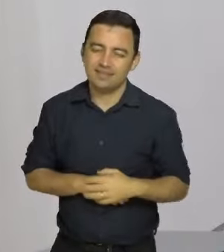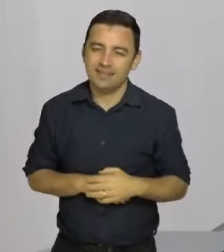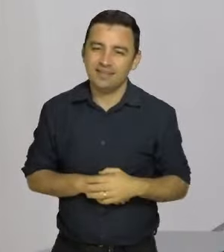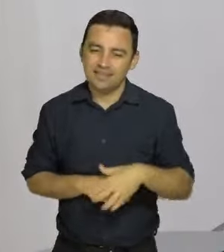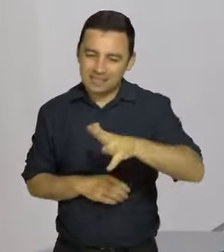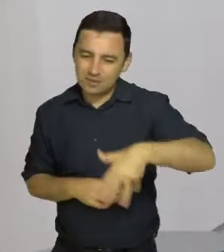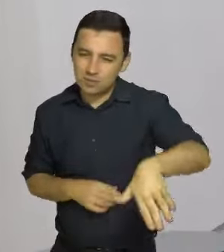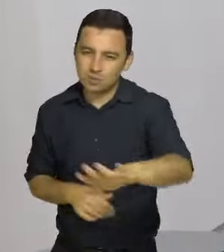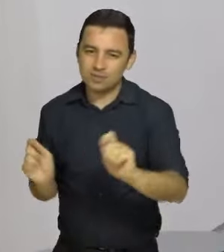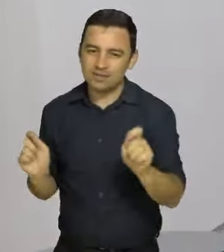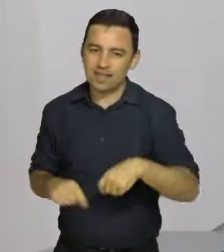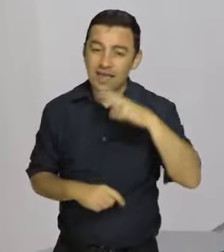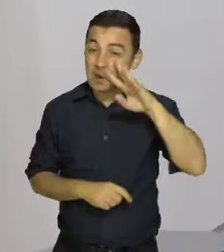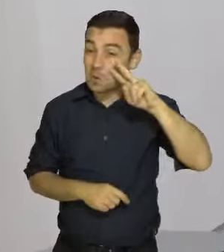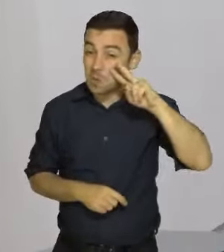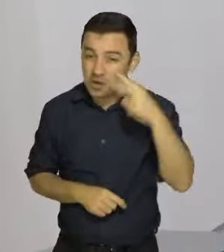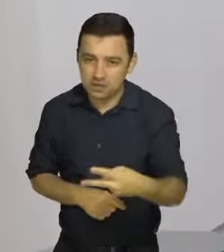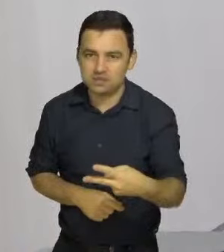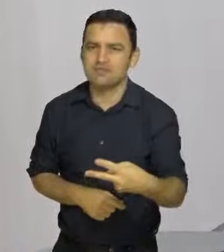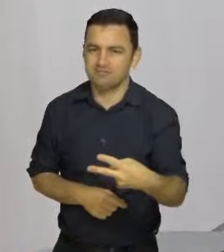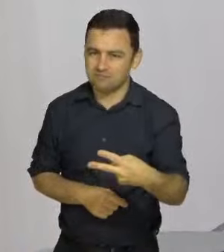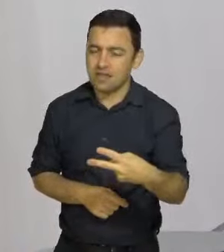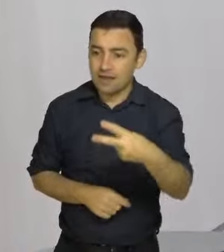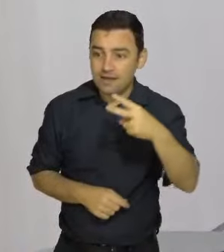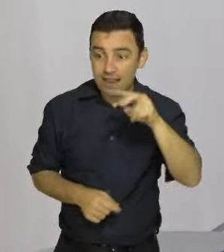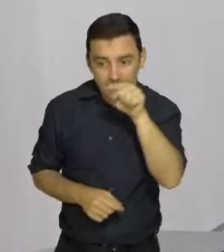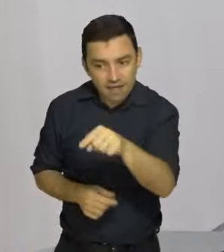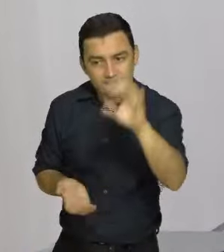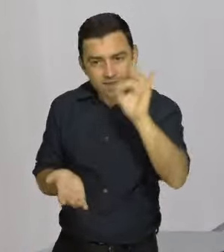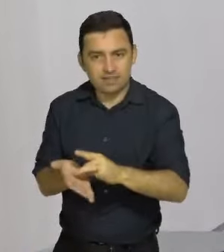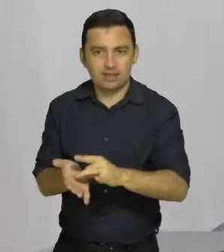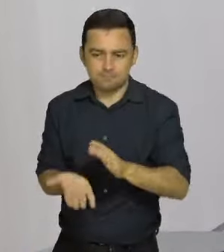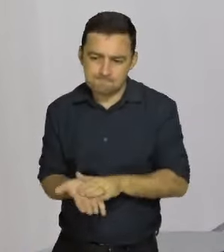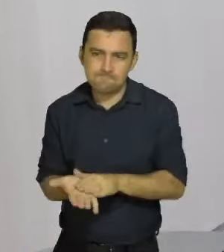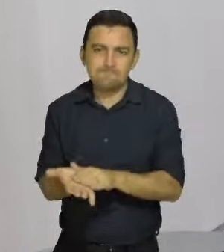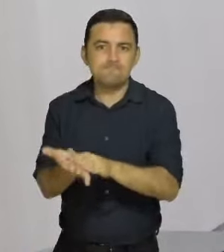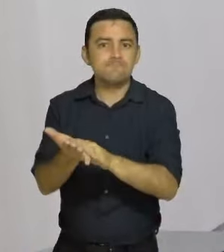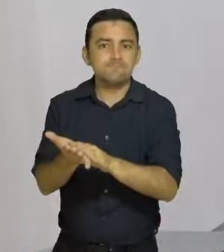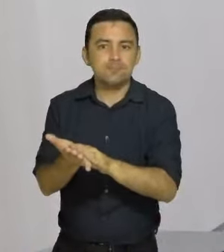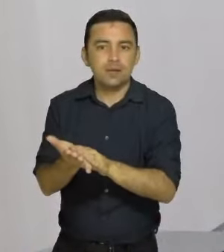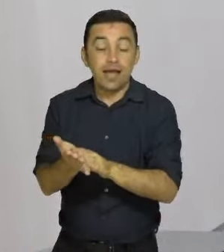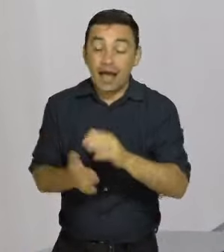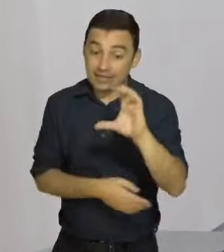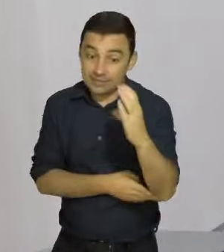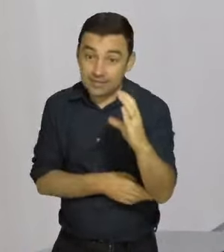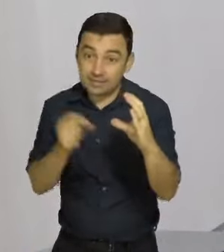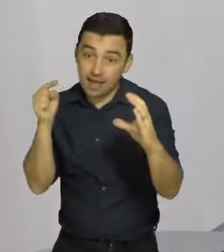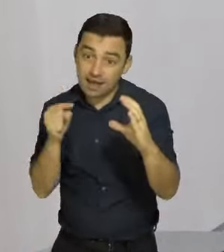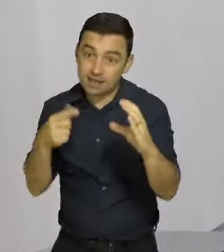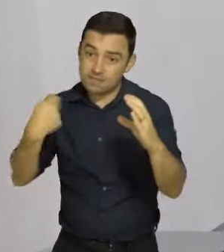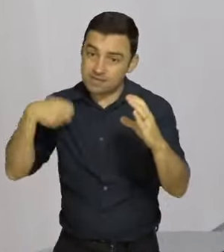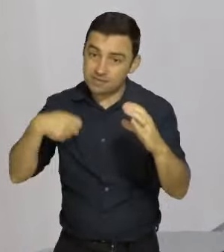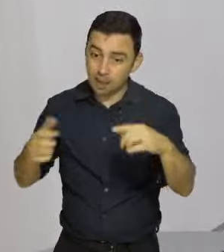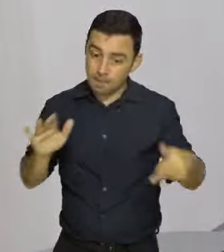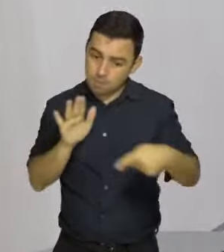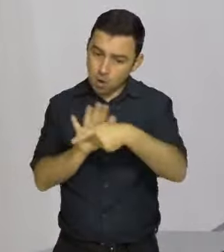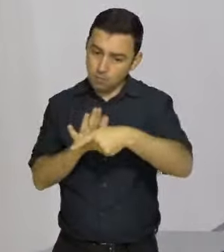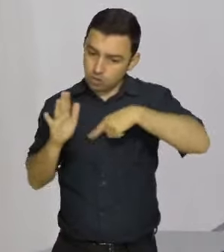sejam reconhecidas por isso, e que essa ciência seja cada vez mais nossa,